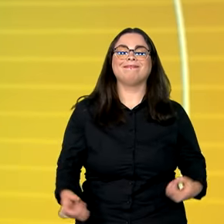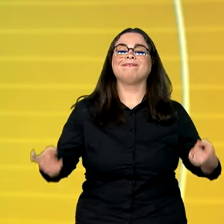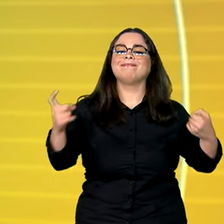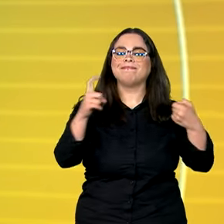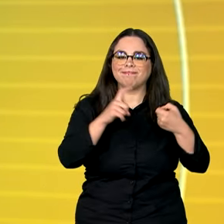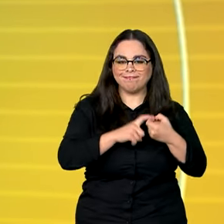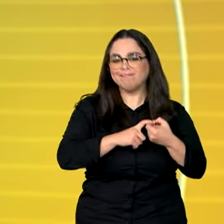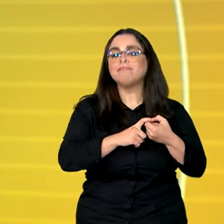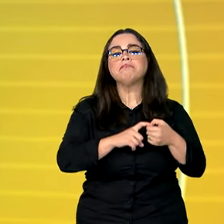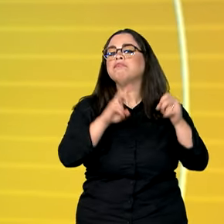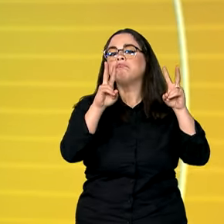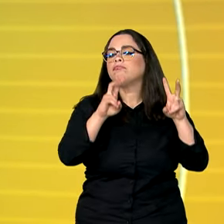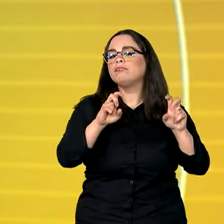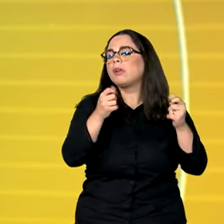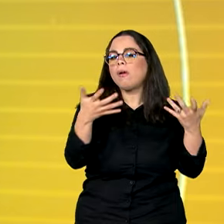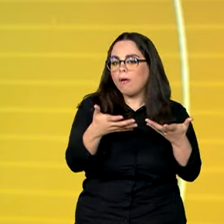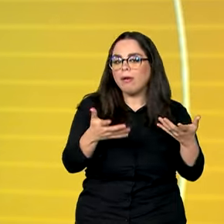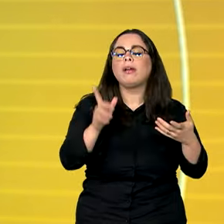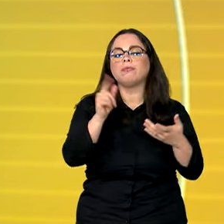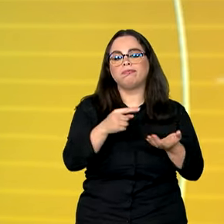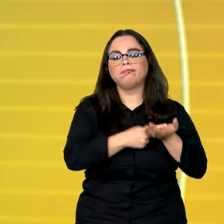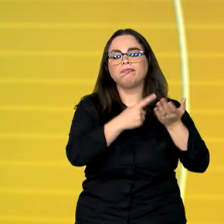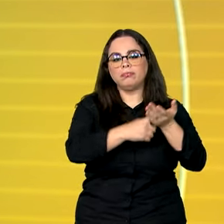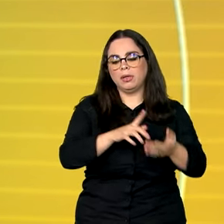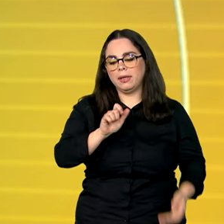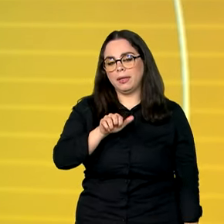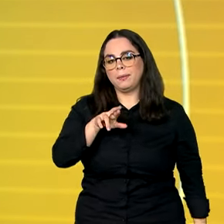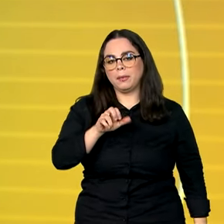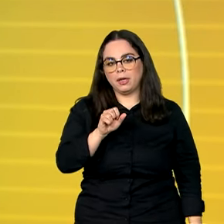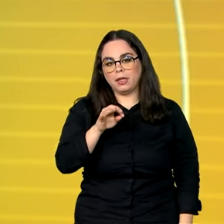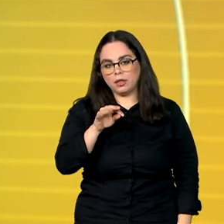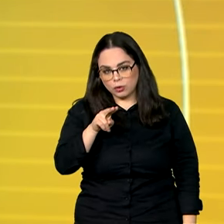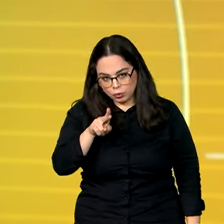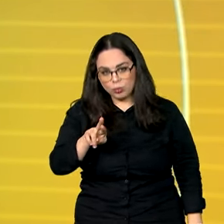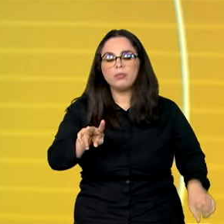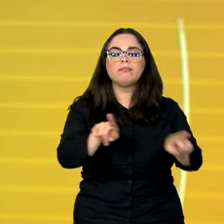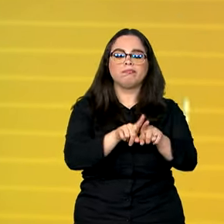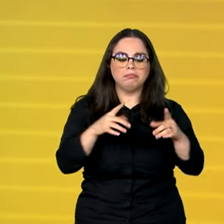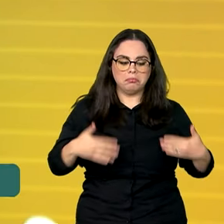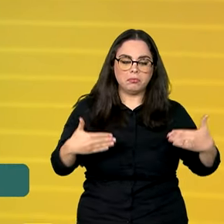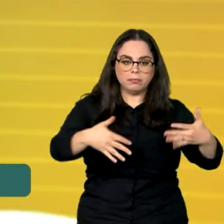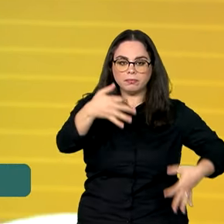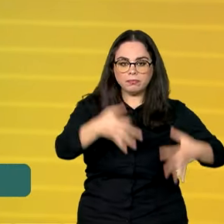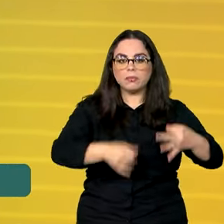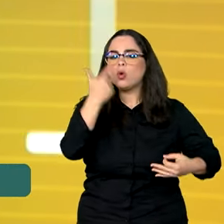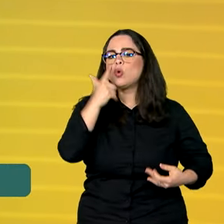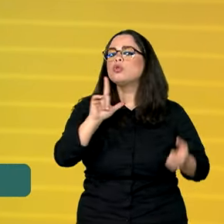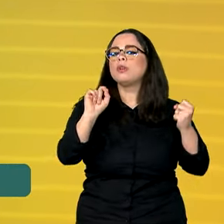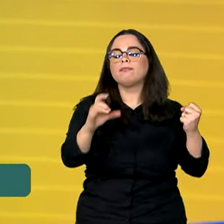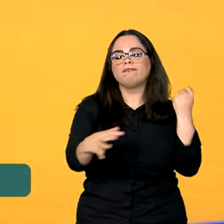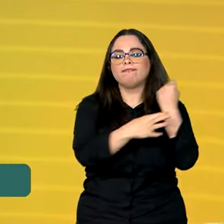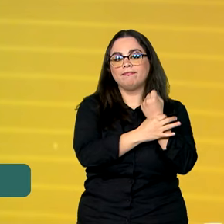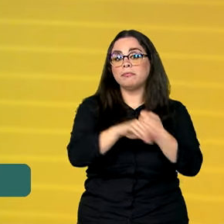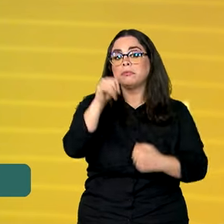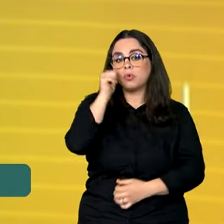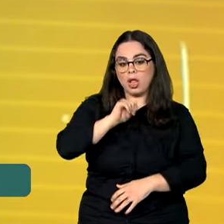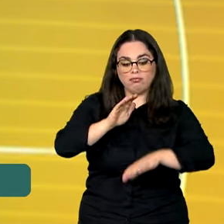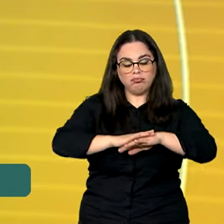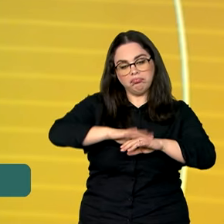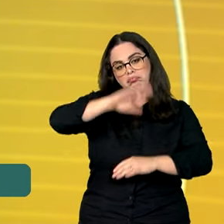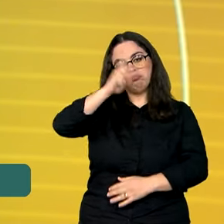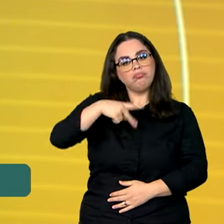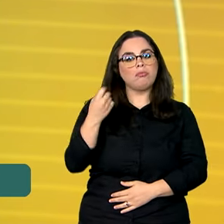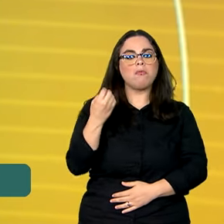Estamos de volta e vamos falar de um acordo entre a Embratur e o Ministério da Justiça para garantir a segurança de mulheres que